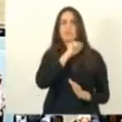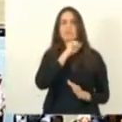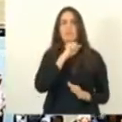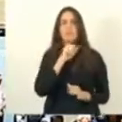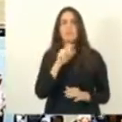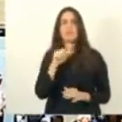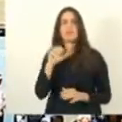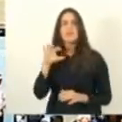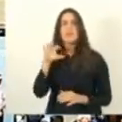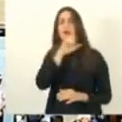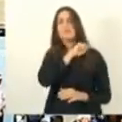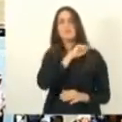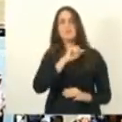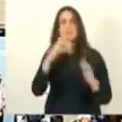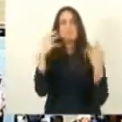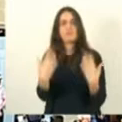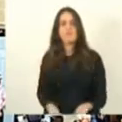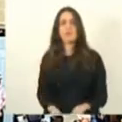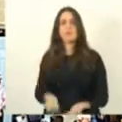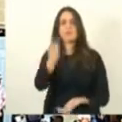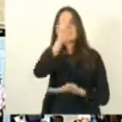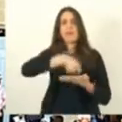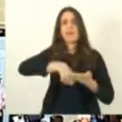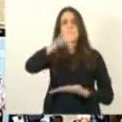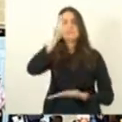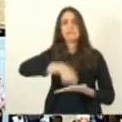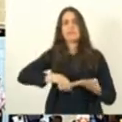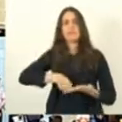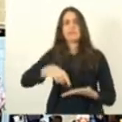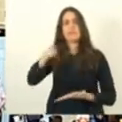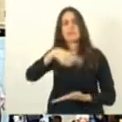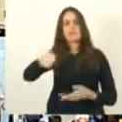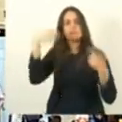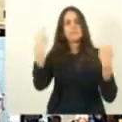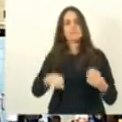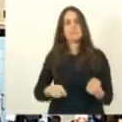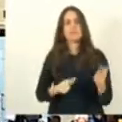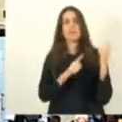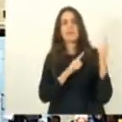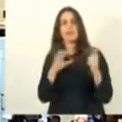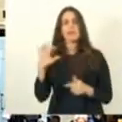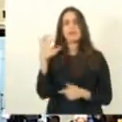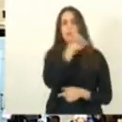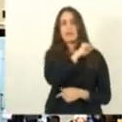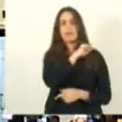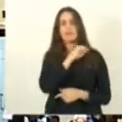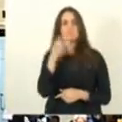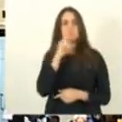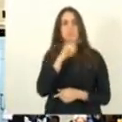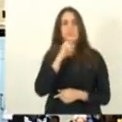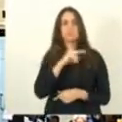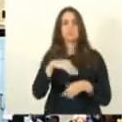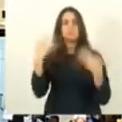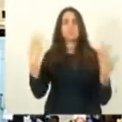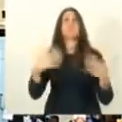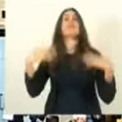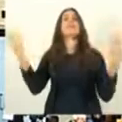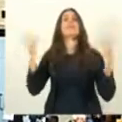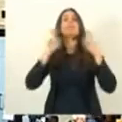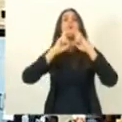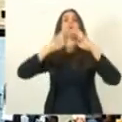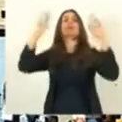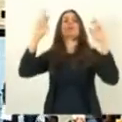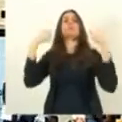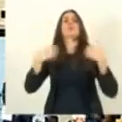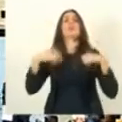dar um grito de guerra e vamos assinar logo que vocês precisam de armas o mais rápido possível. Cadê o grito de guerra de vocês aí,